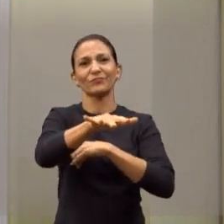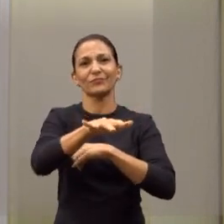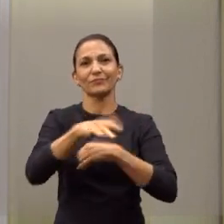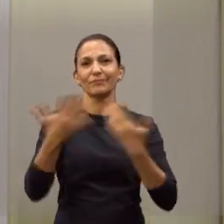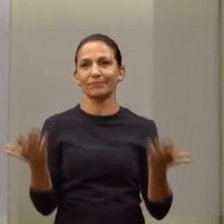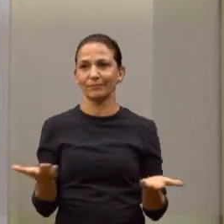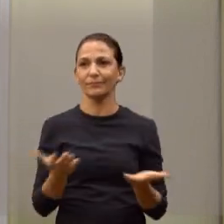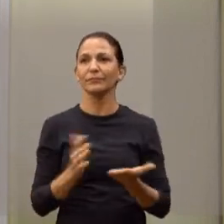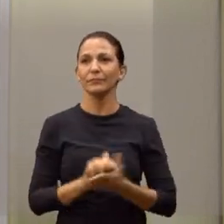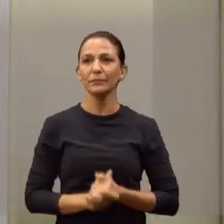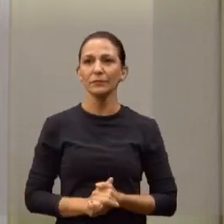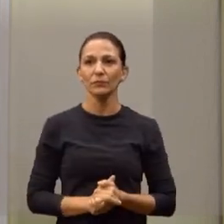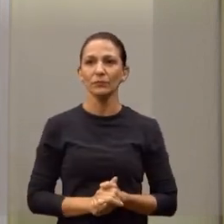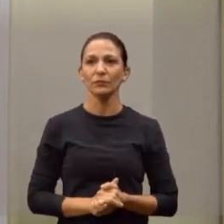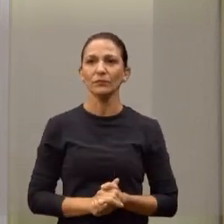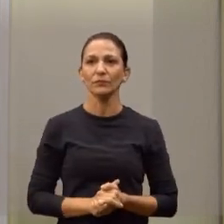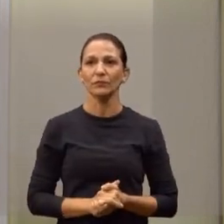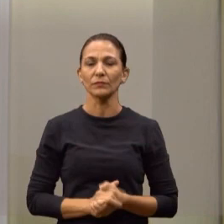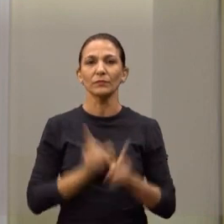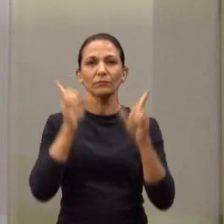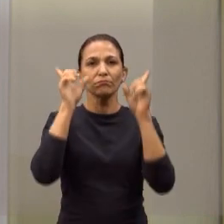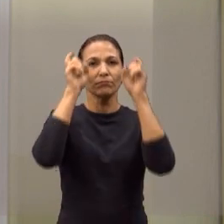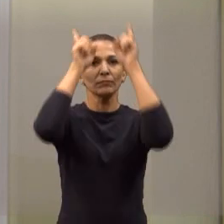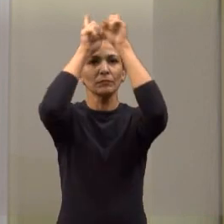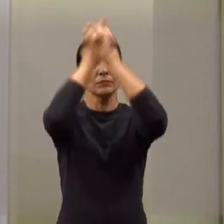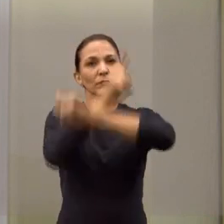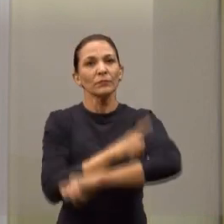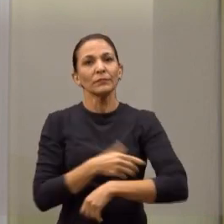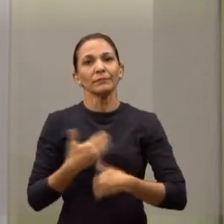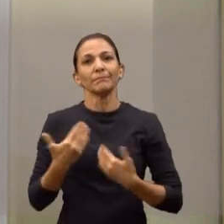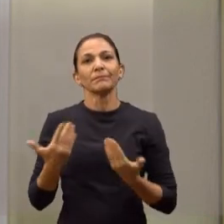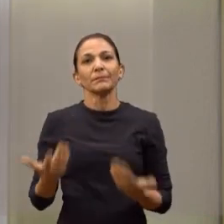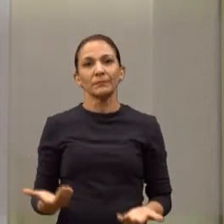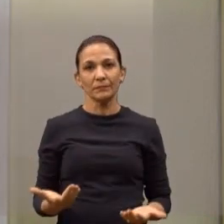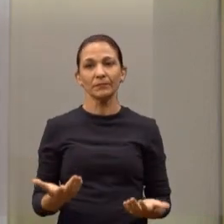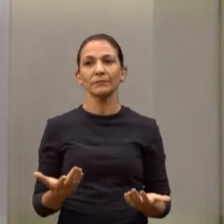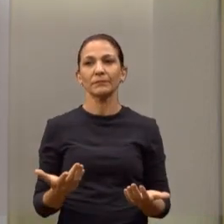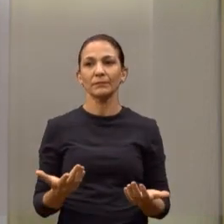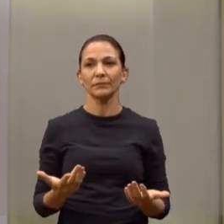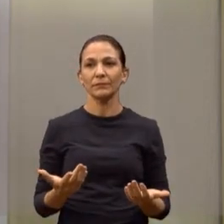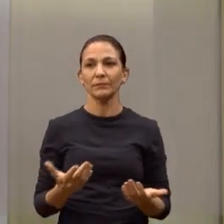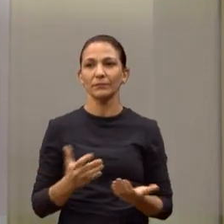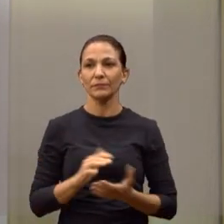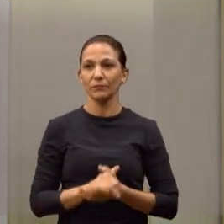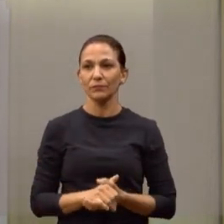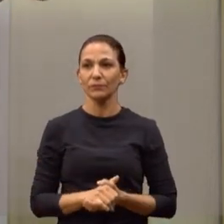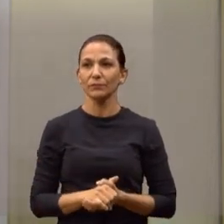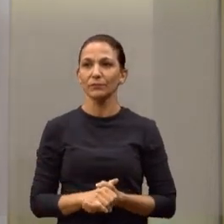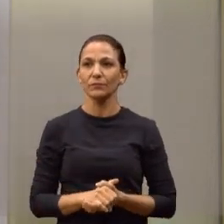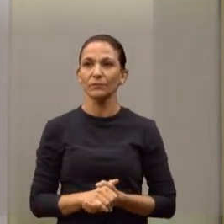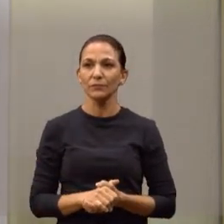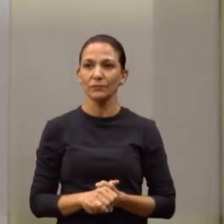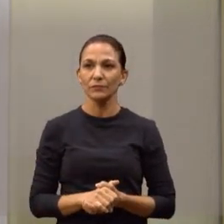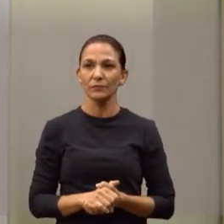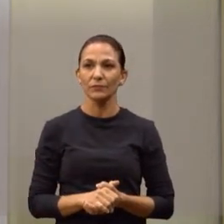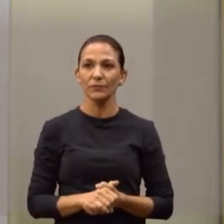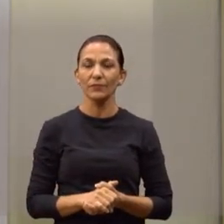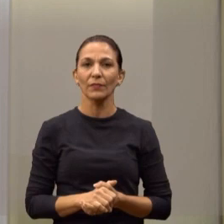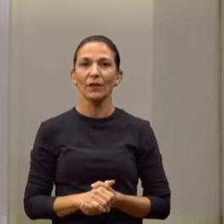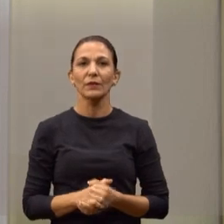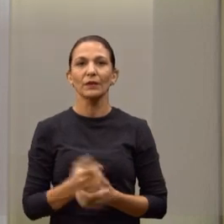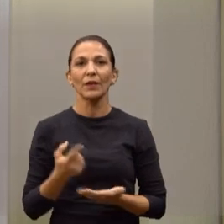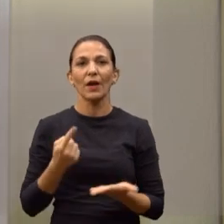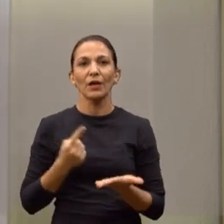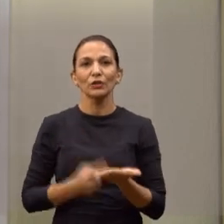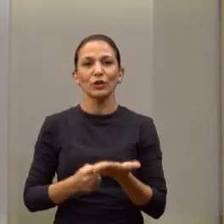enfim muito difícil então coincidimos sem saber agenda do Edson Hair já não sabia a minha também